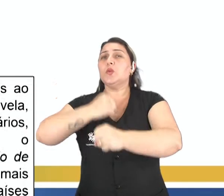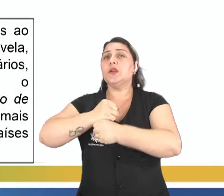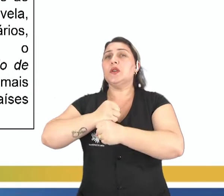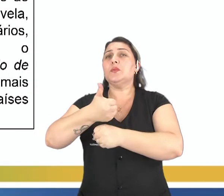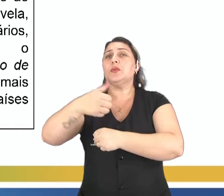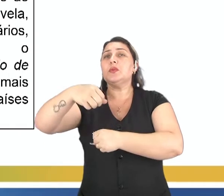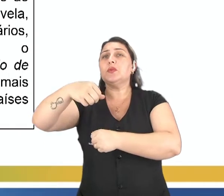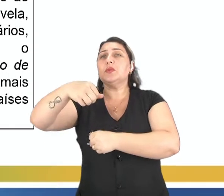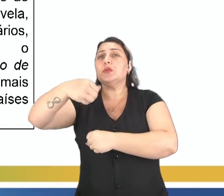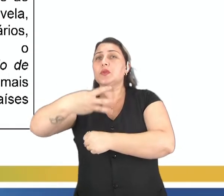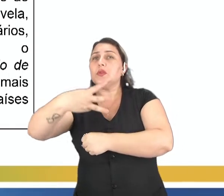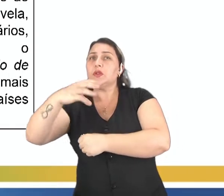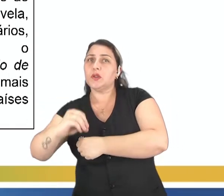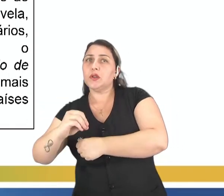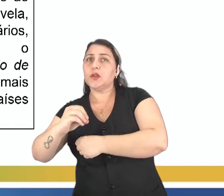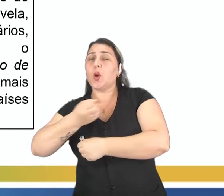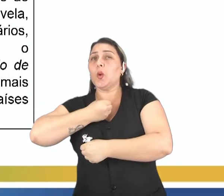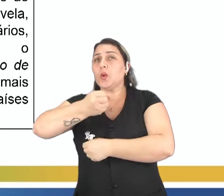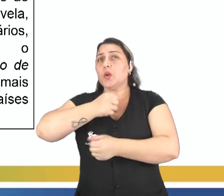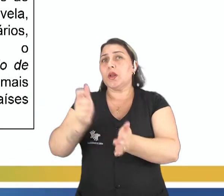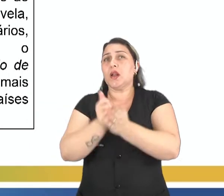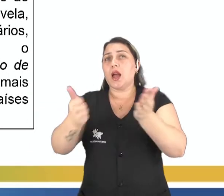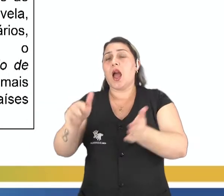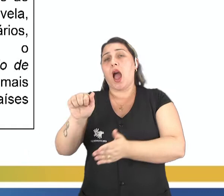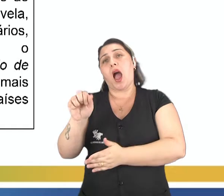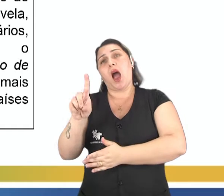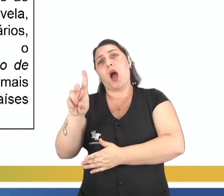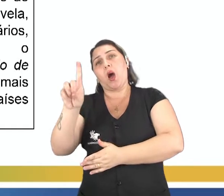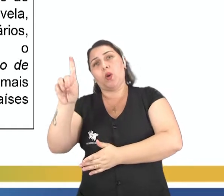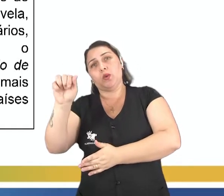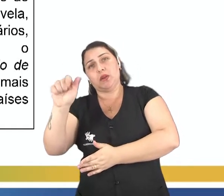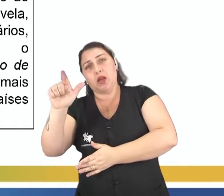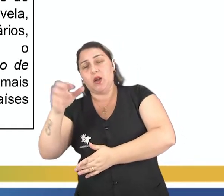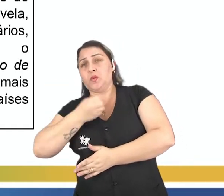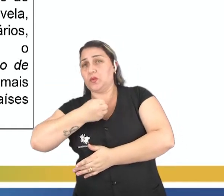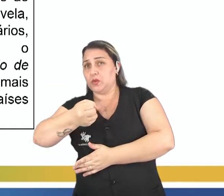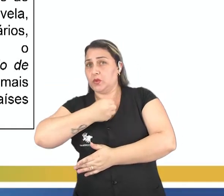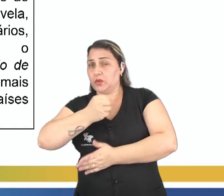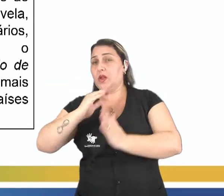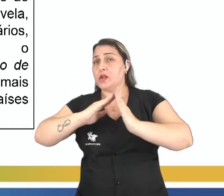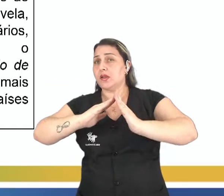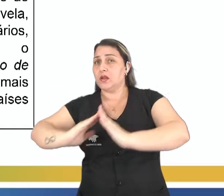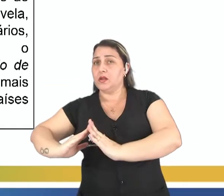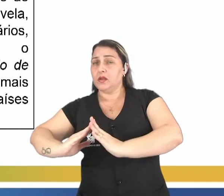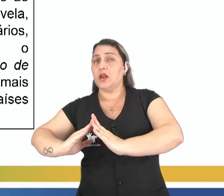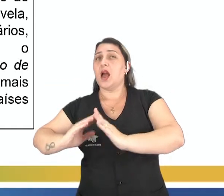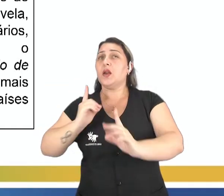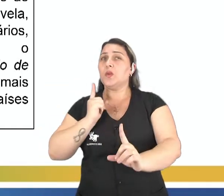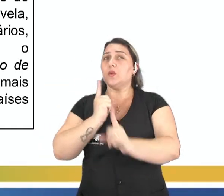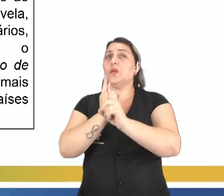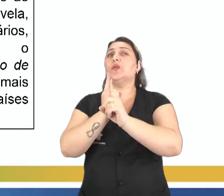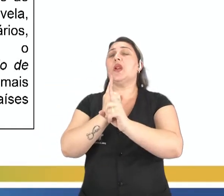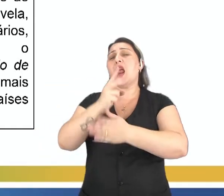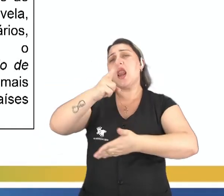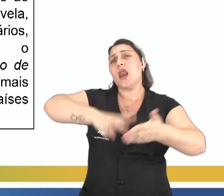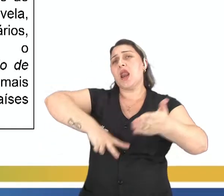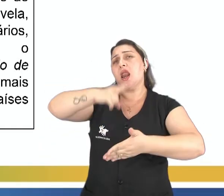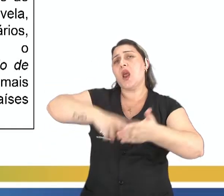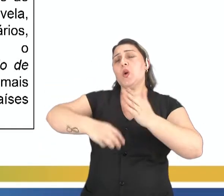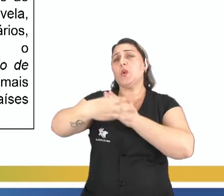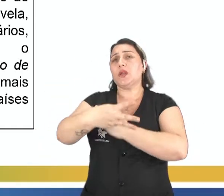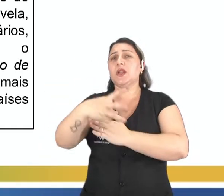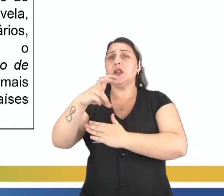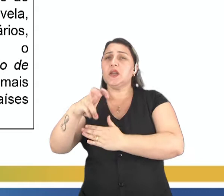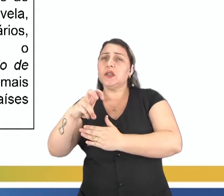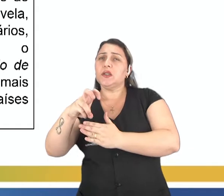30. O jornalista Audálio Dantas, ao fazer uma reportagem nesta favela, a encontrou e leu seus